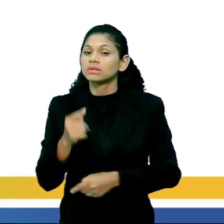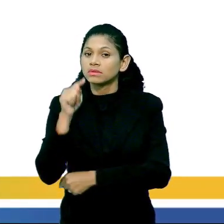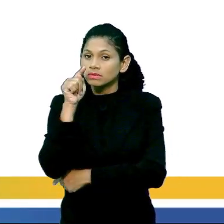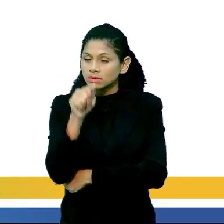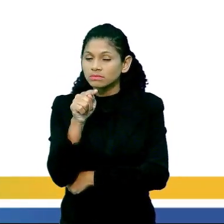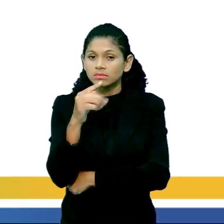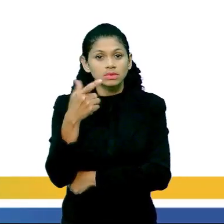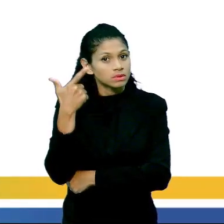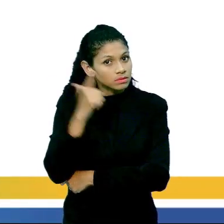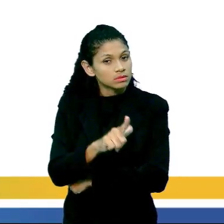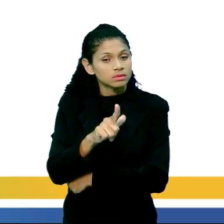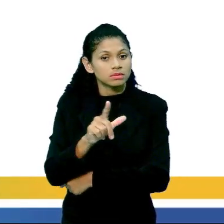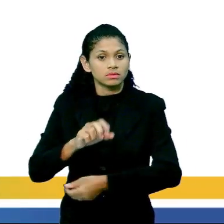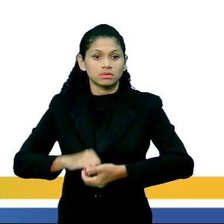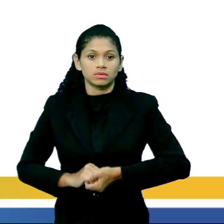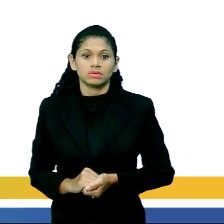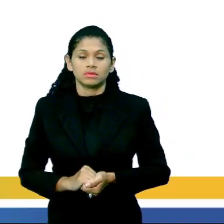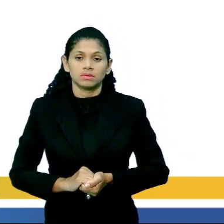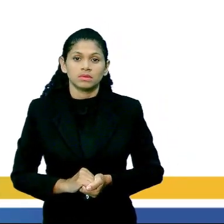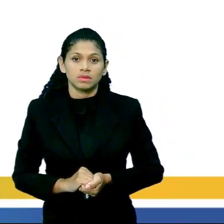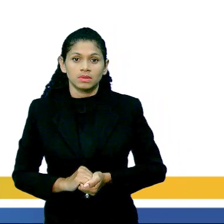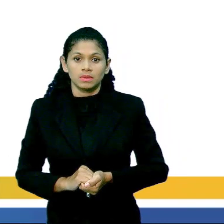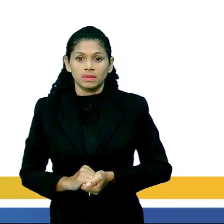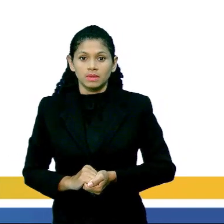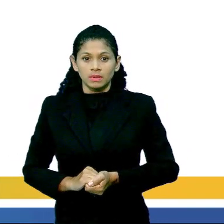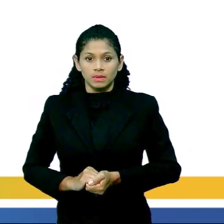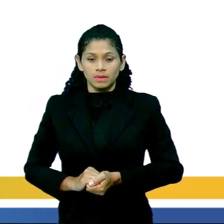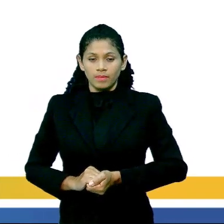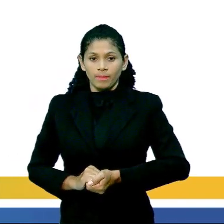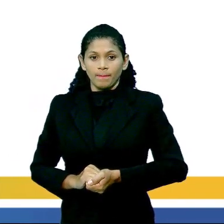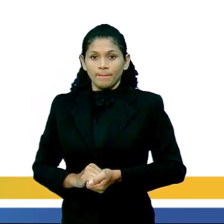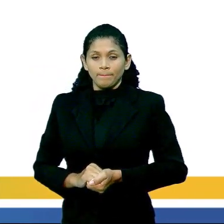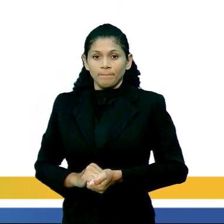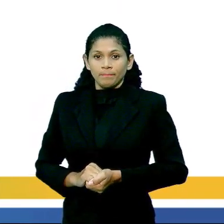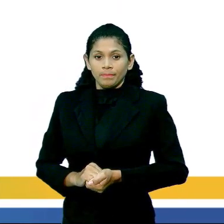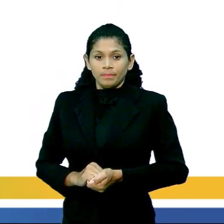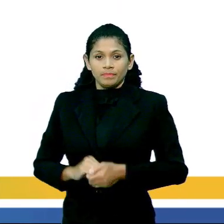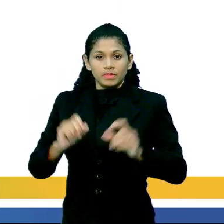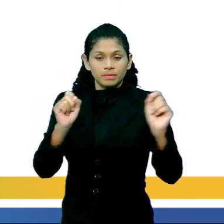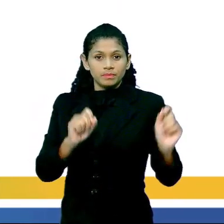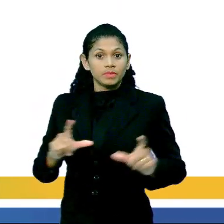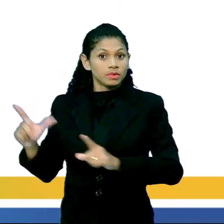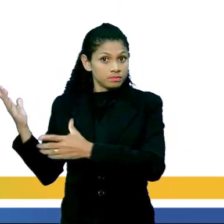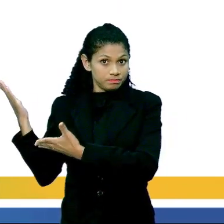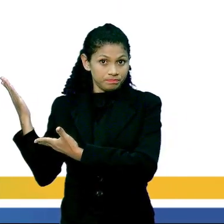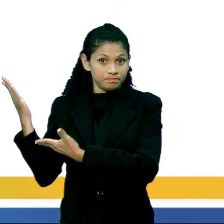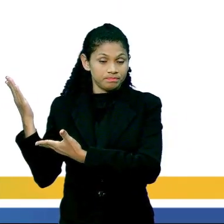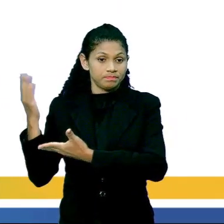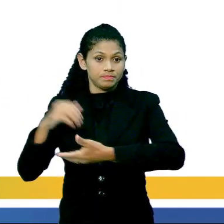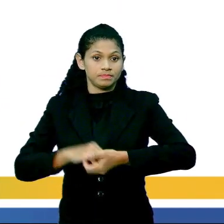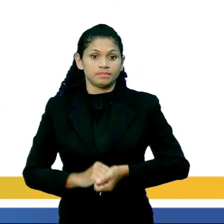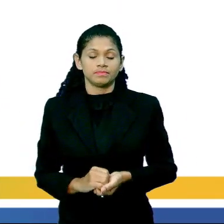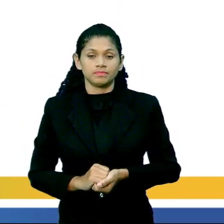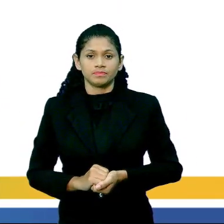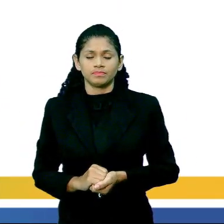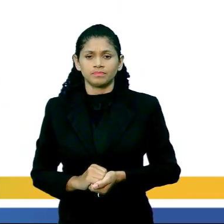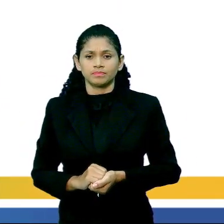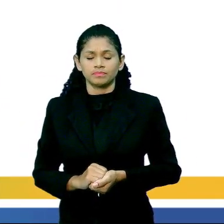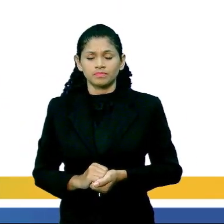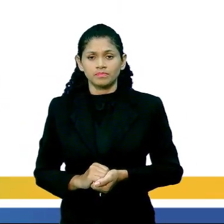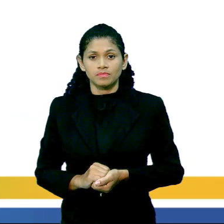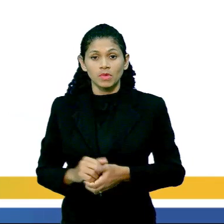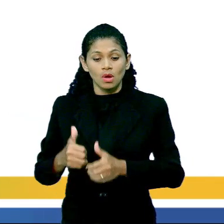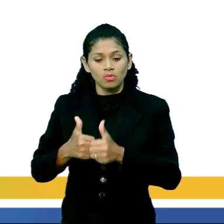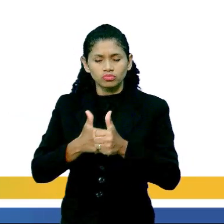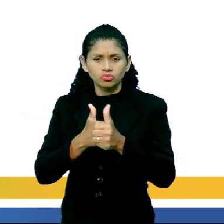na tela Vamos trabalhar com as expressões idiomáticas né Que nada mais é do que o que né uma